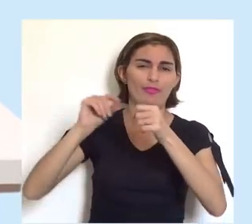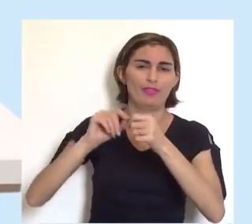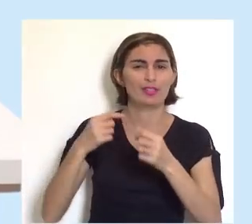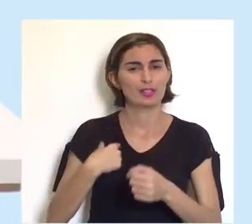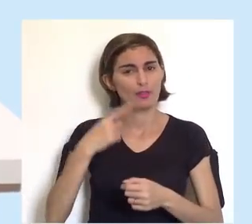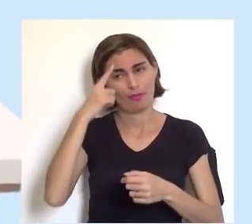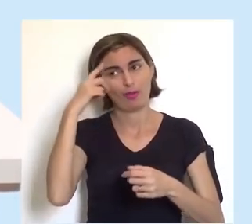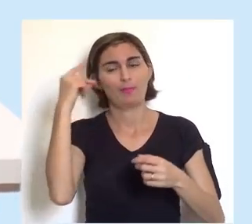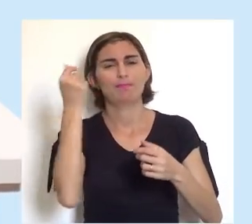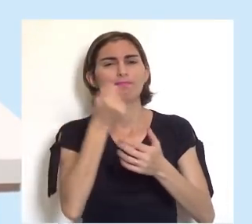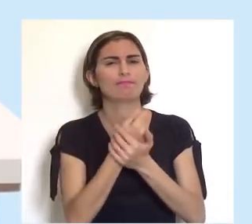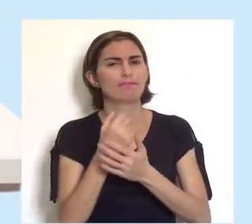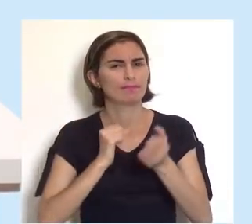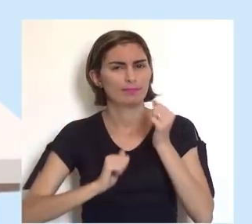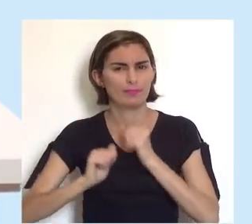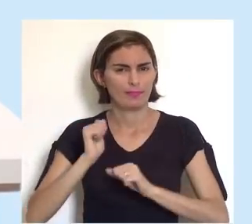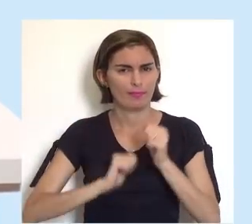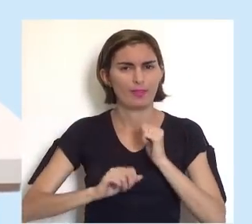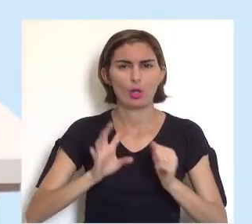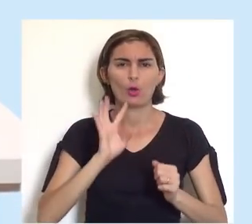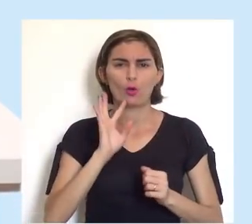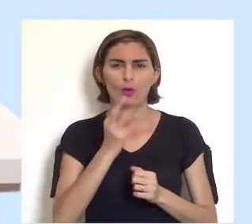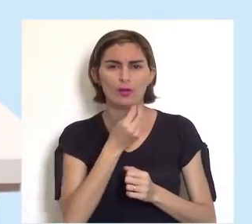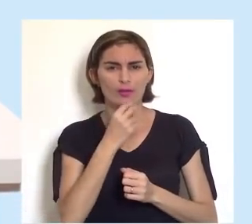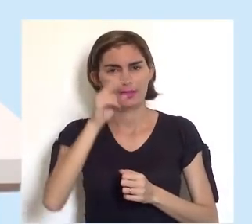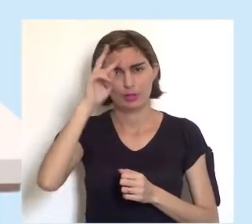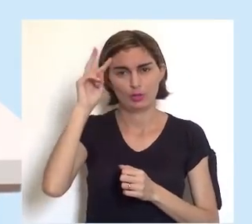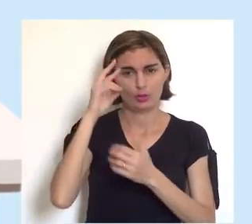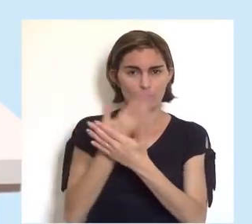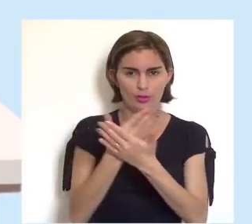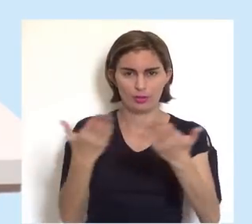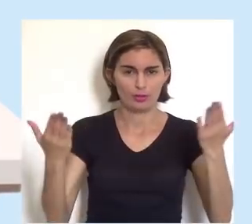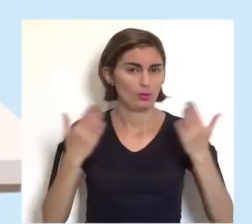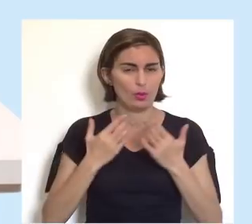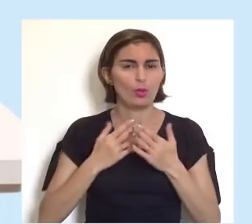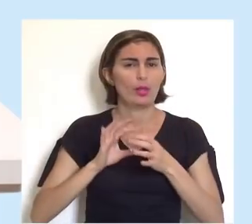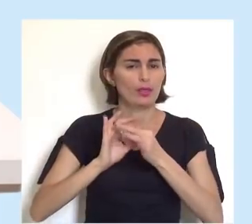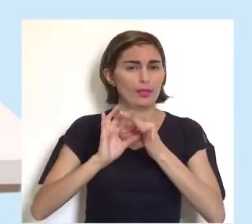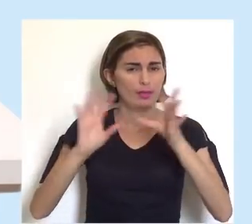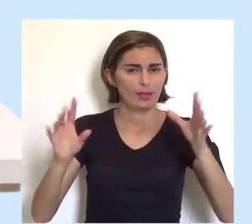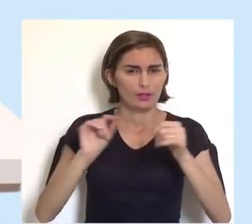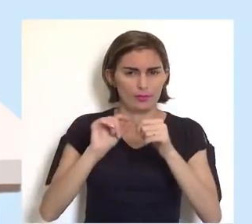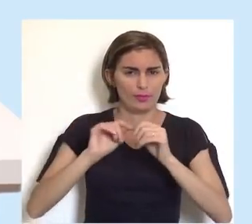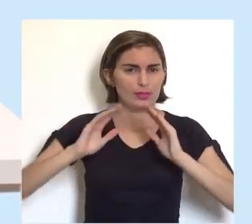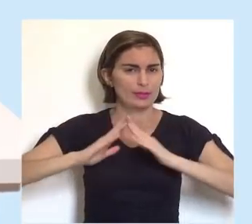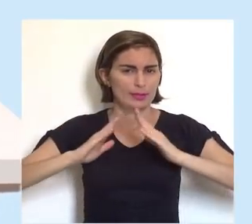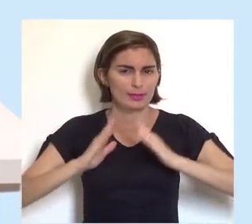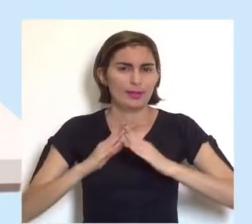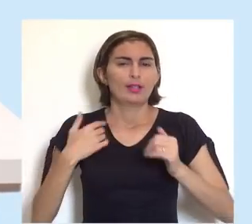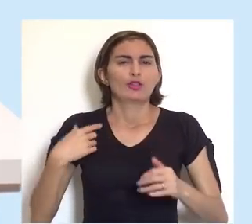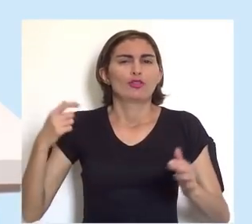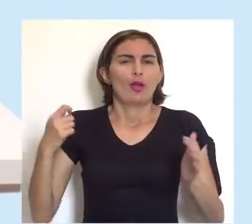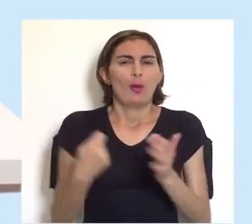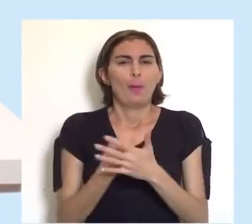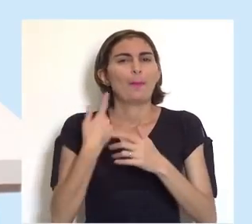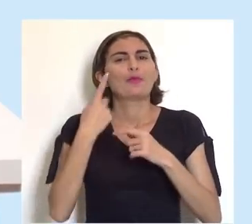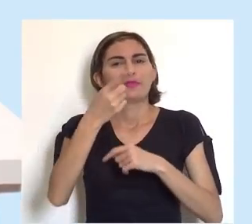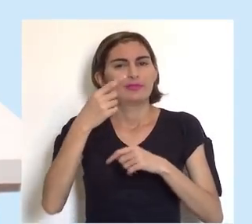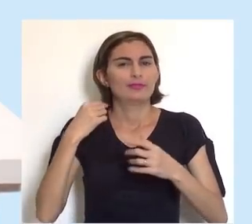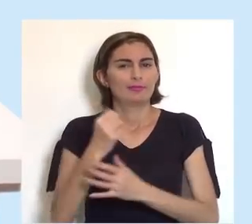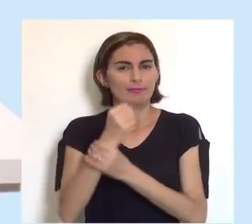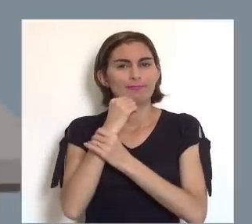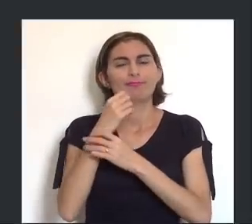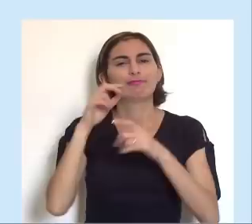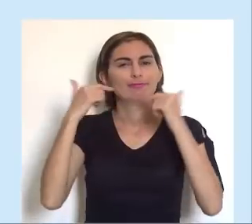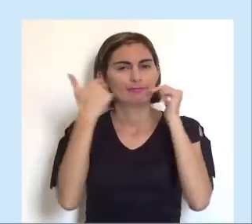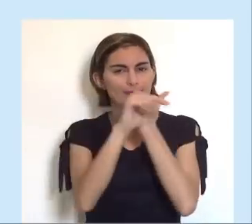jeito. Eu estou ansiosa para conhecer a história de vocês. Não deixa de fazer isso em casa, eu aposto como vai garantir muitas